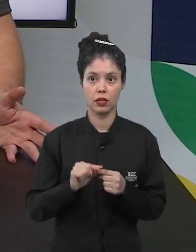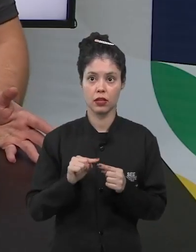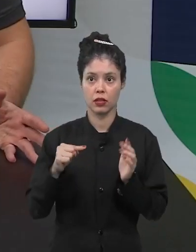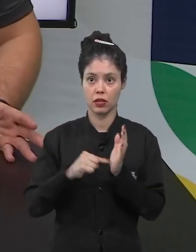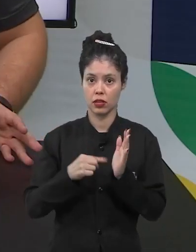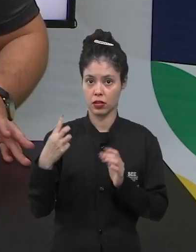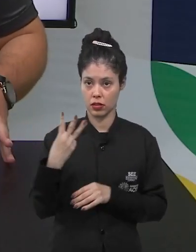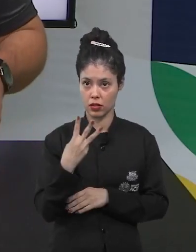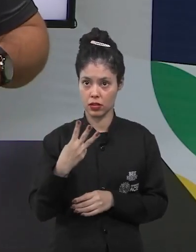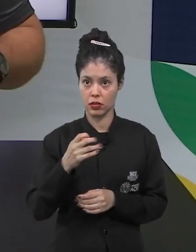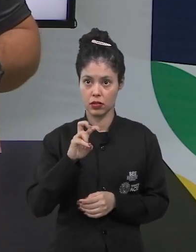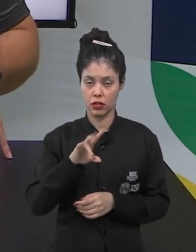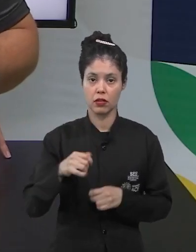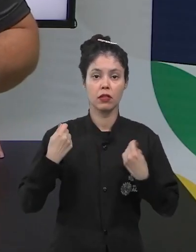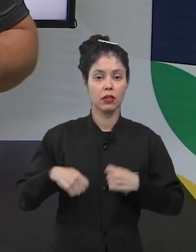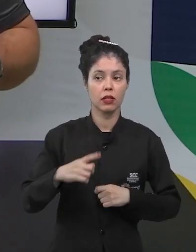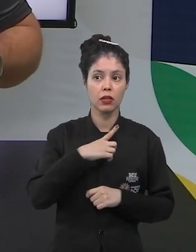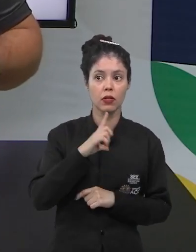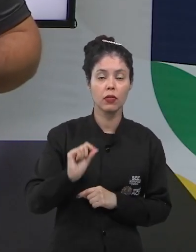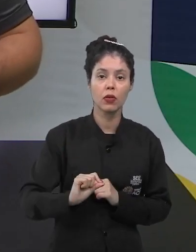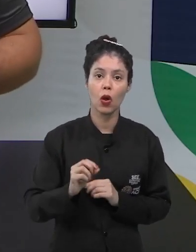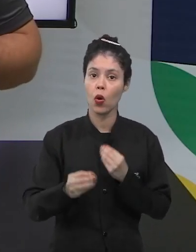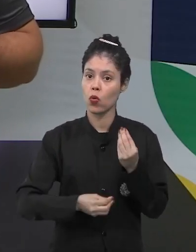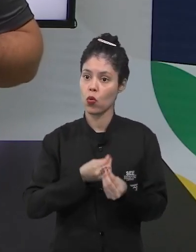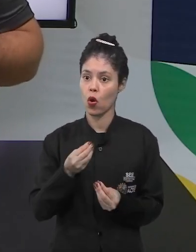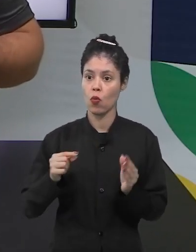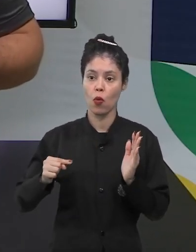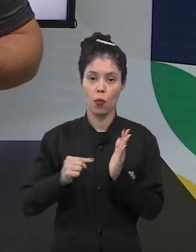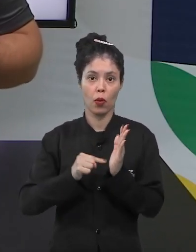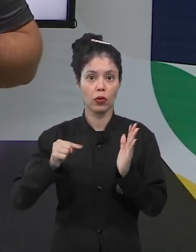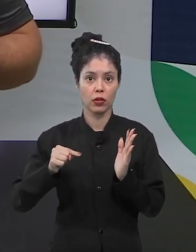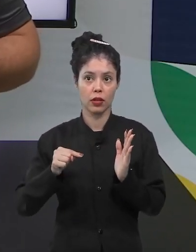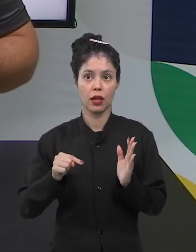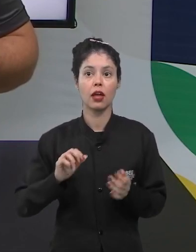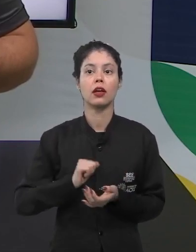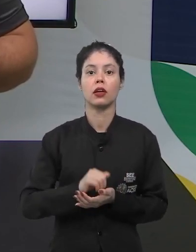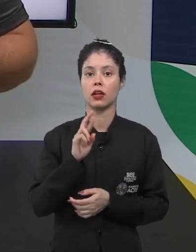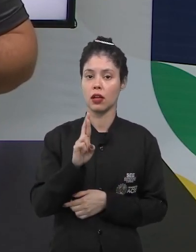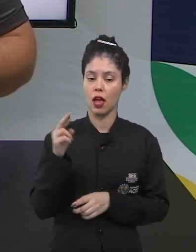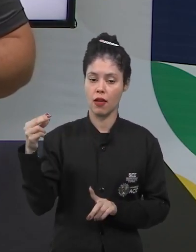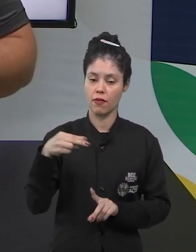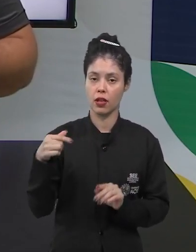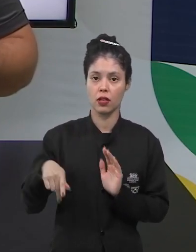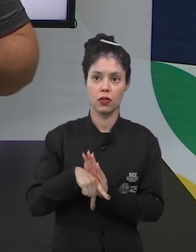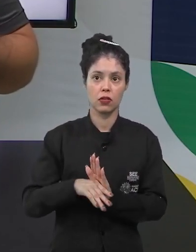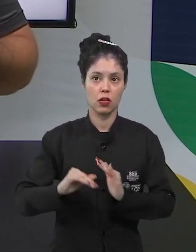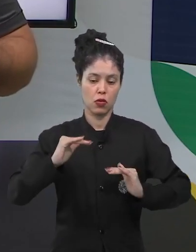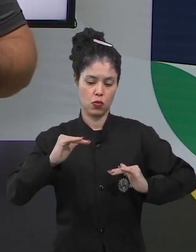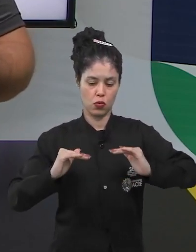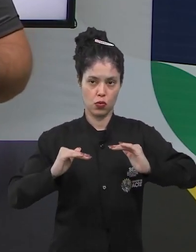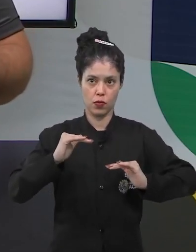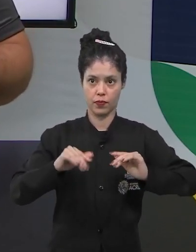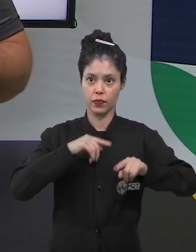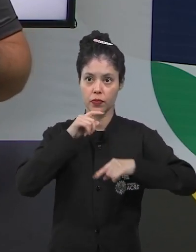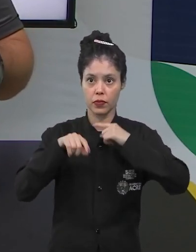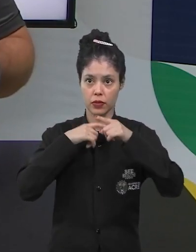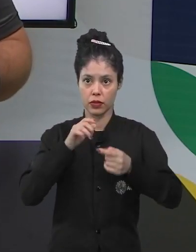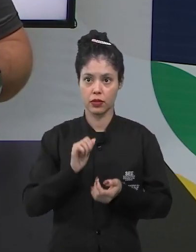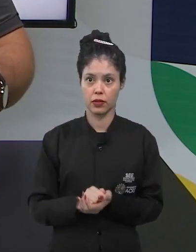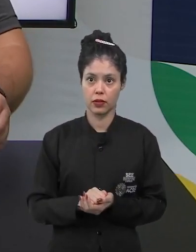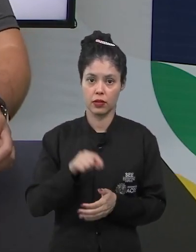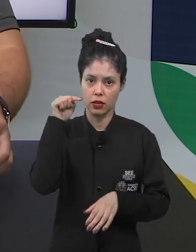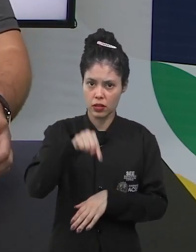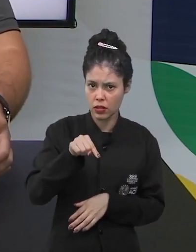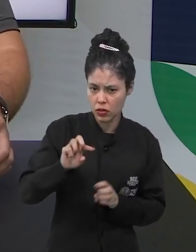ponto 3, ele vai servir, então, como ponto referência para que haja esse balanceamento. Quando você tiver com dúvida, então, questão de centro